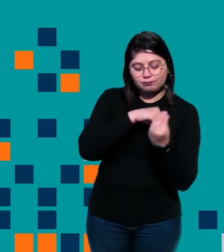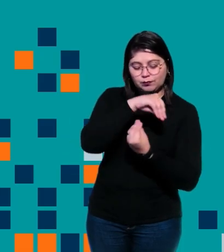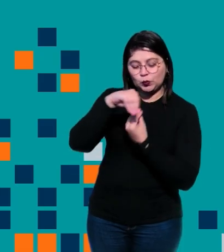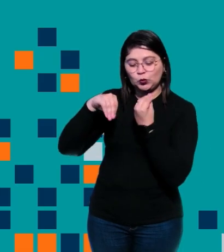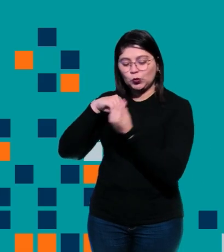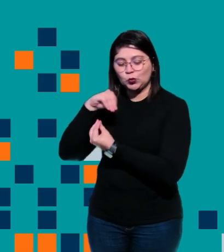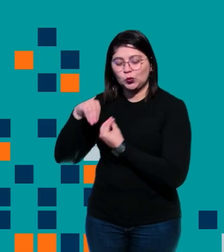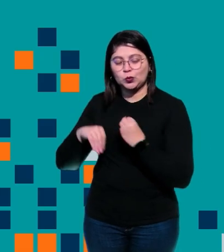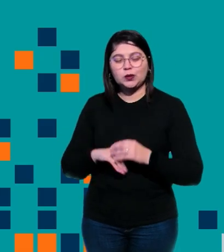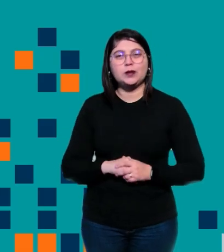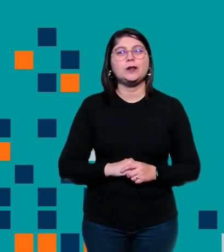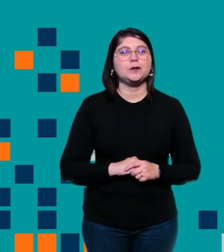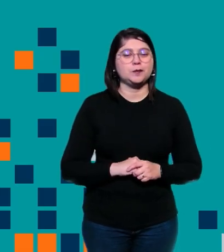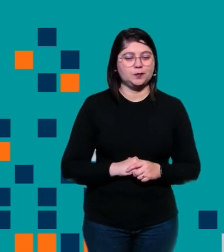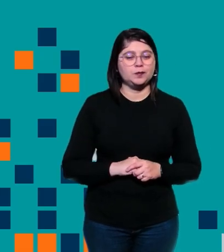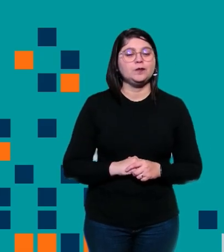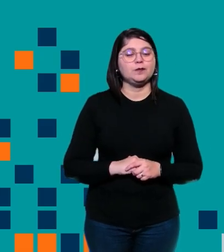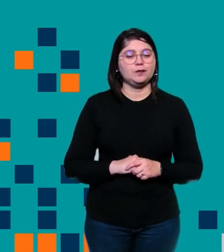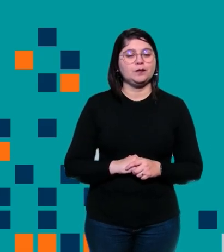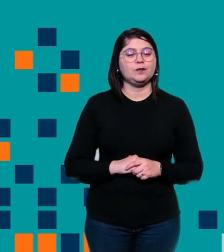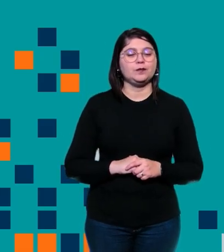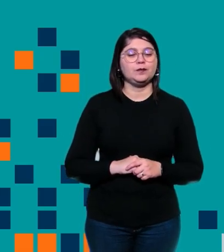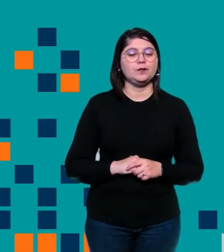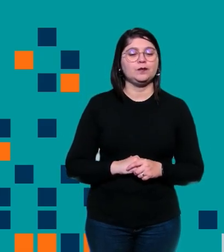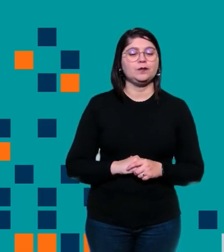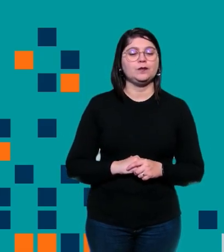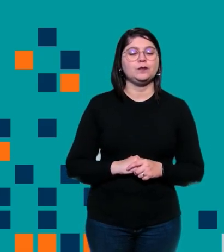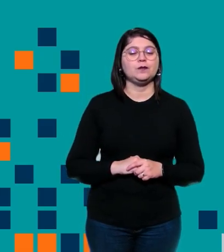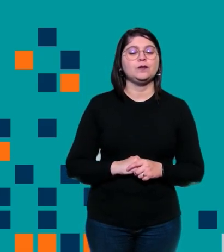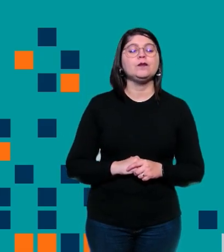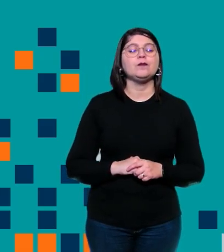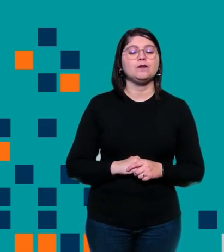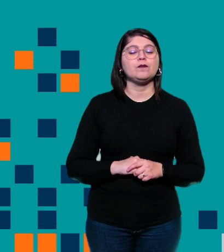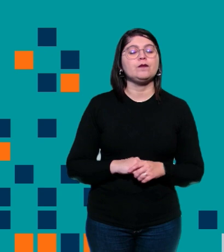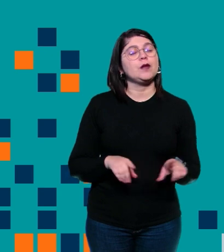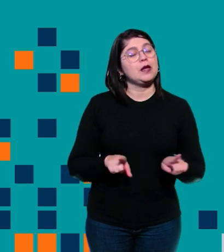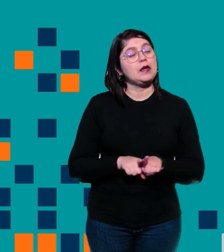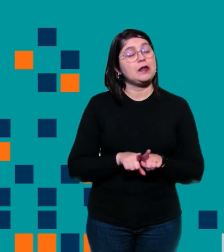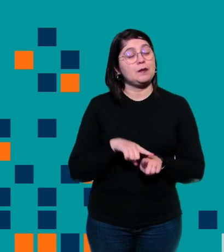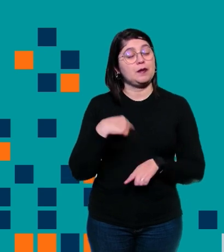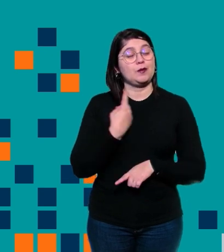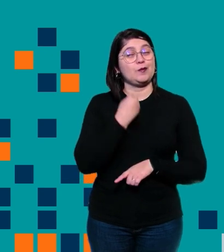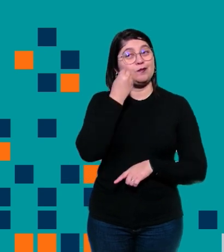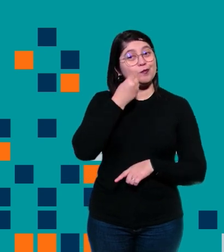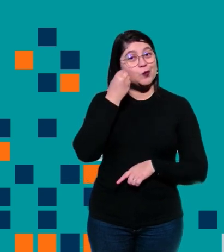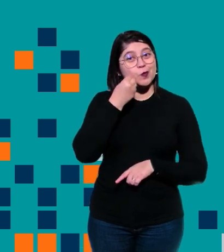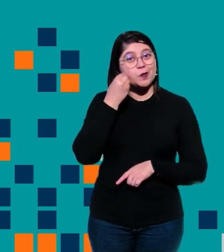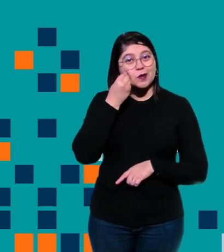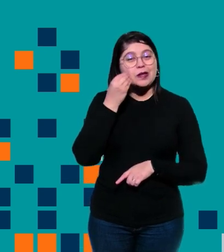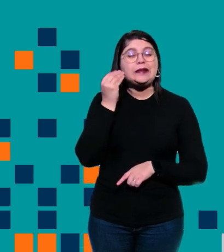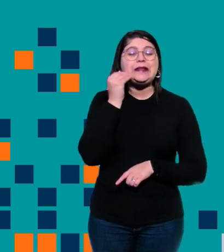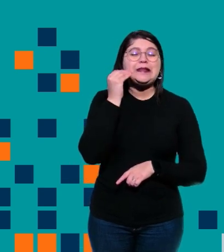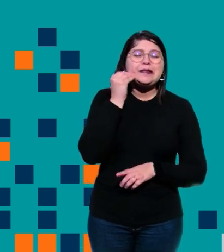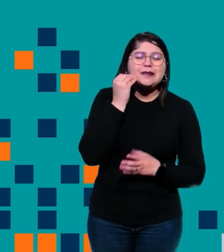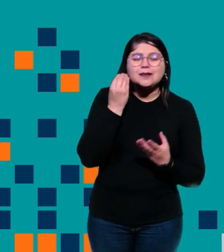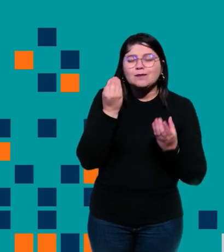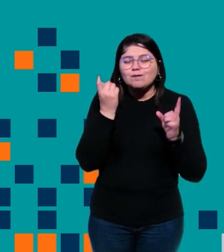Então, isso também a gente tem experimentado bastante, tentando